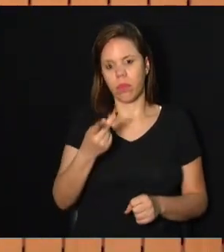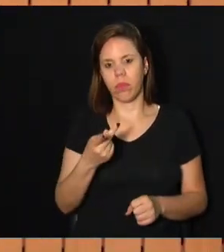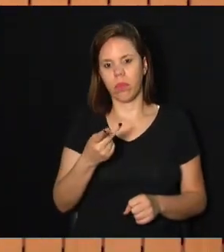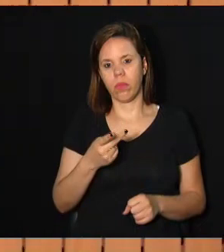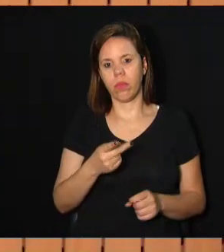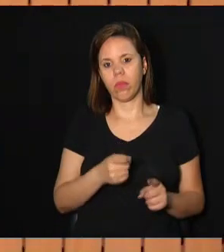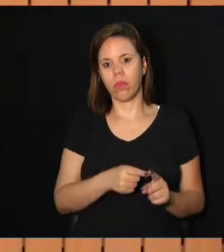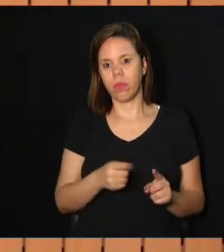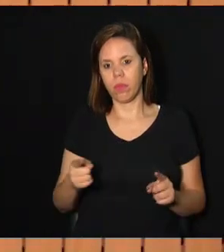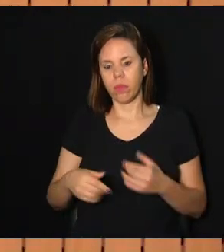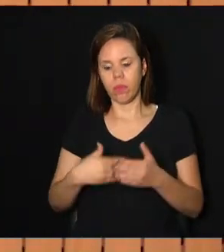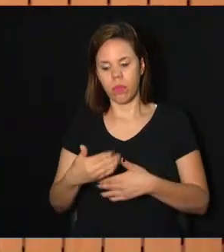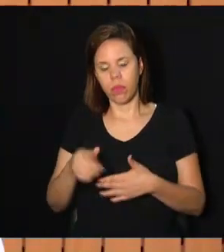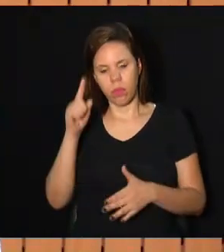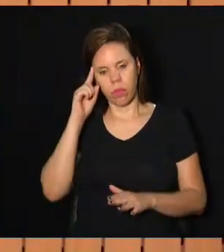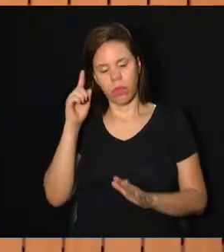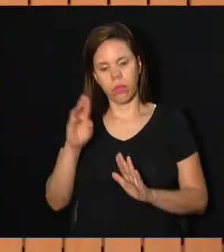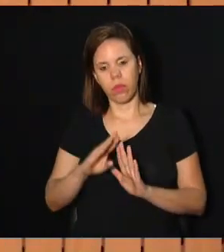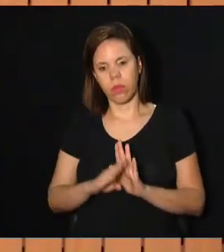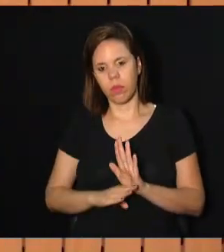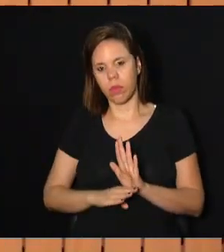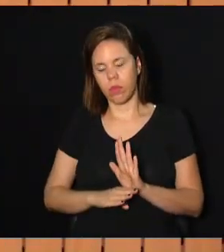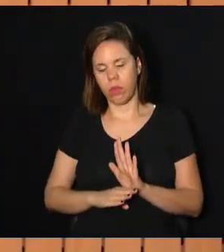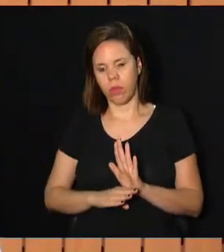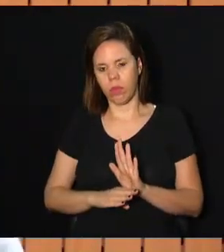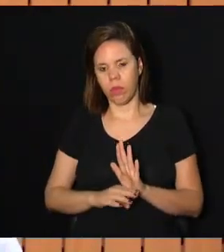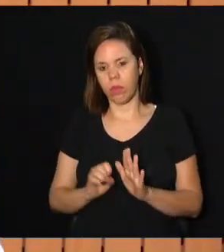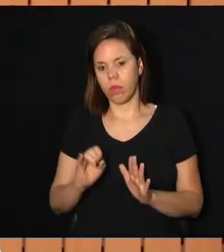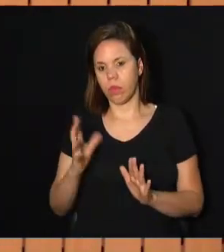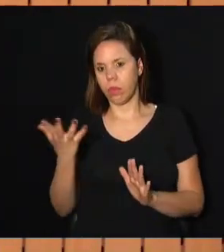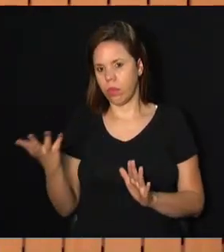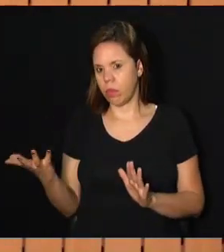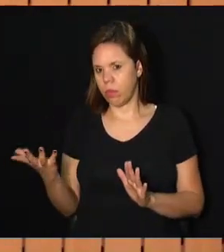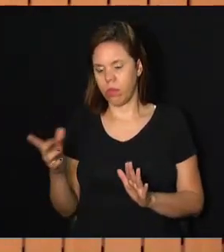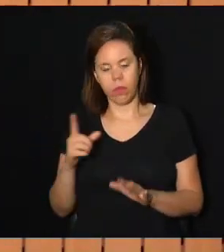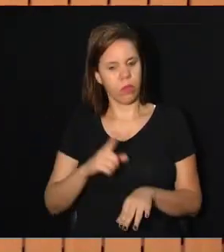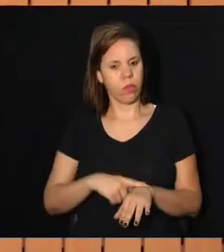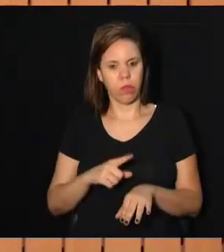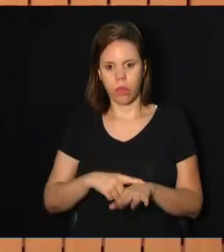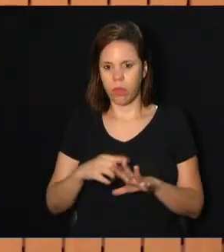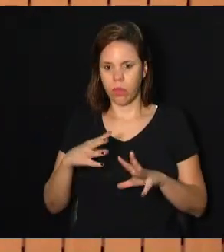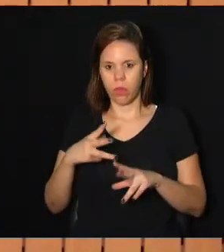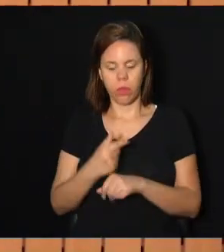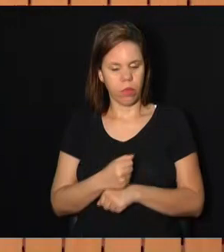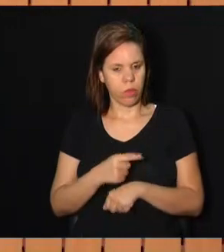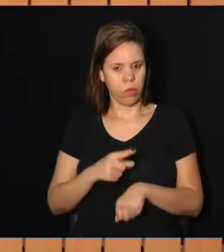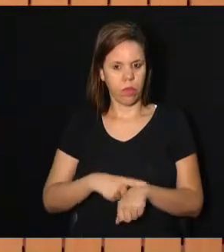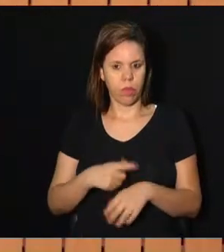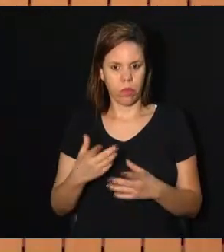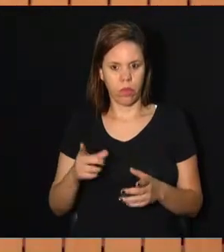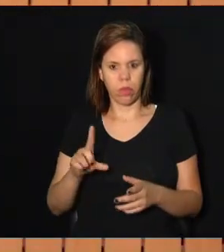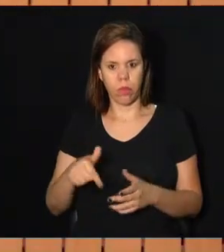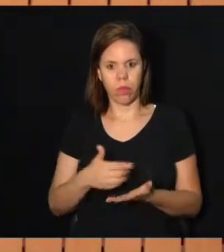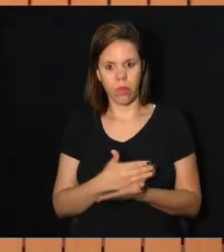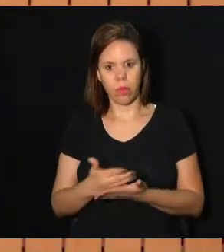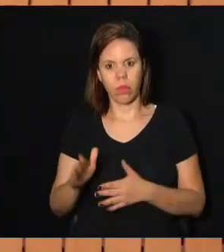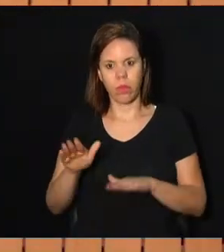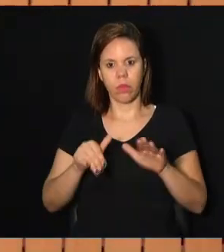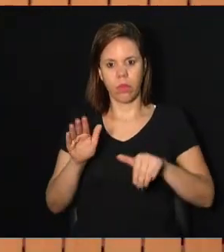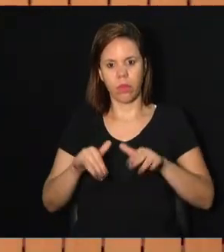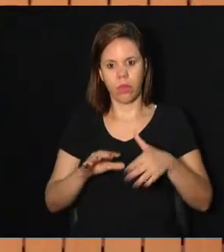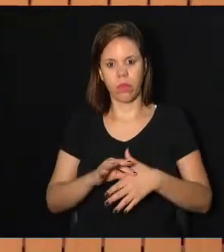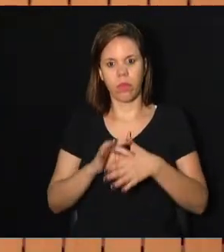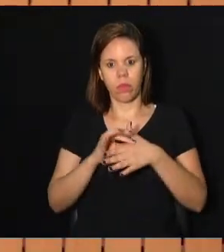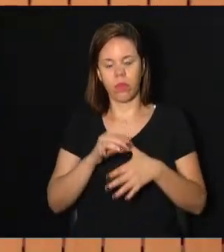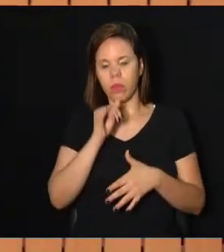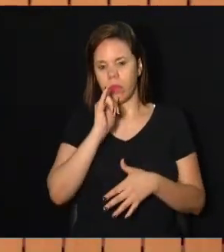do dia. E se, porventura, não suprir todo o tempo do pequeno expediente, daí começa a se chamar os líderes para os